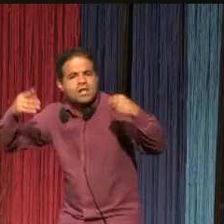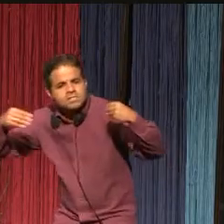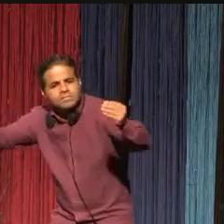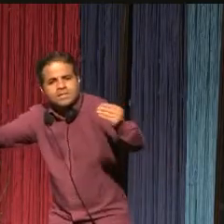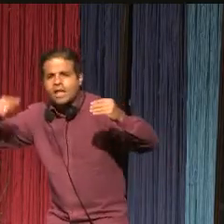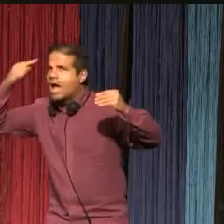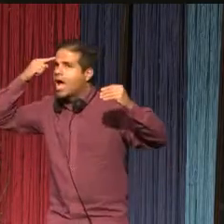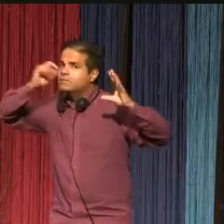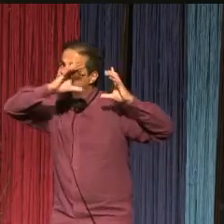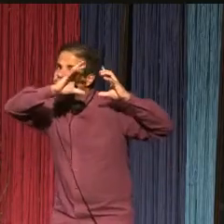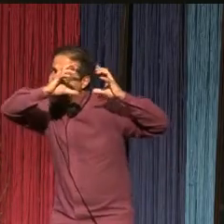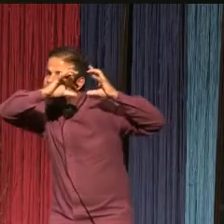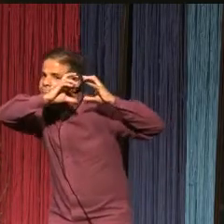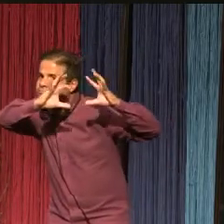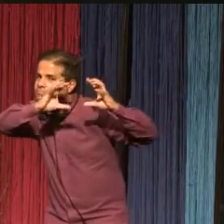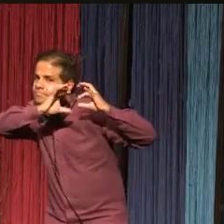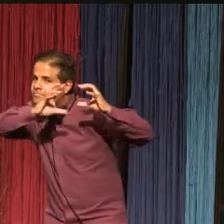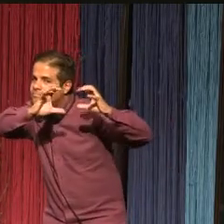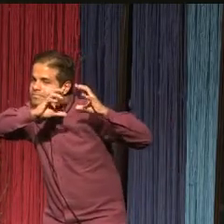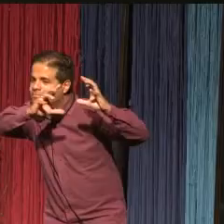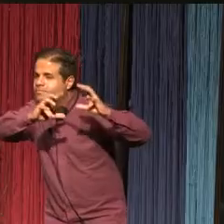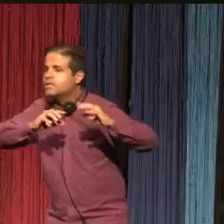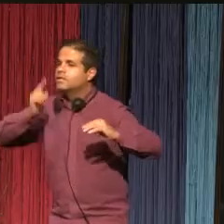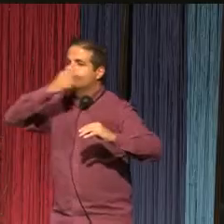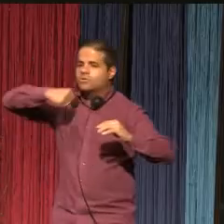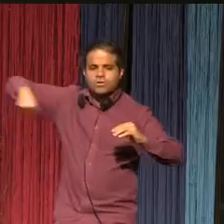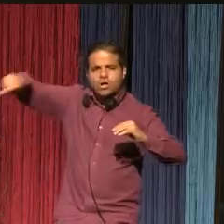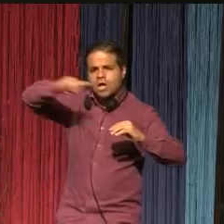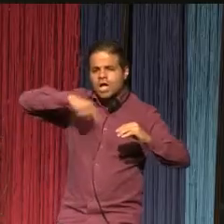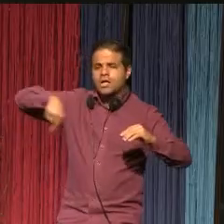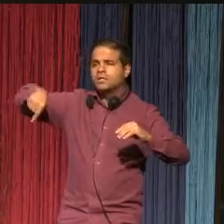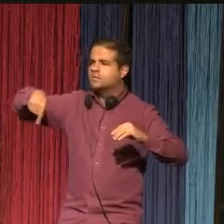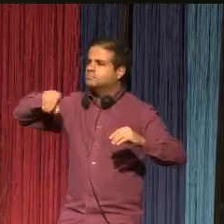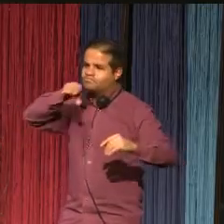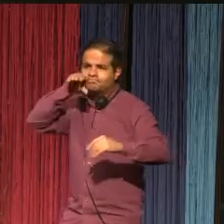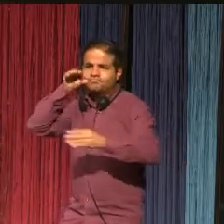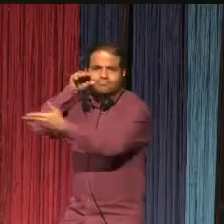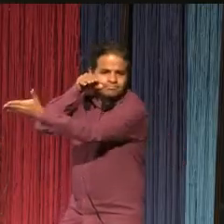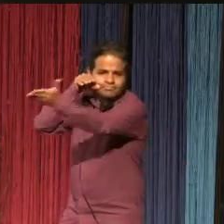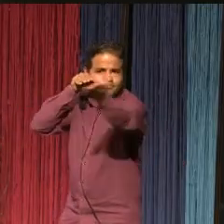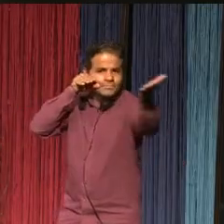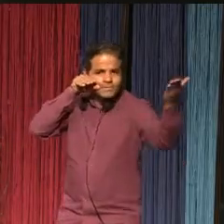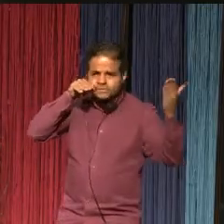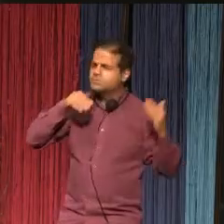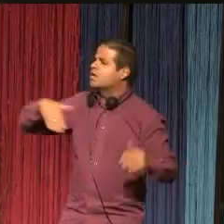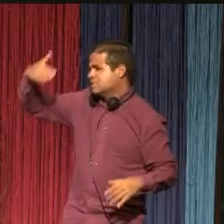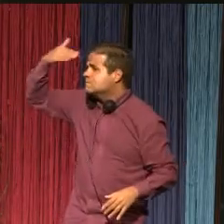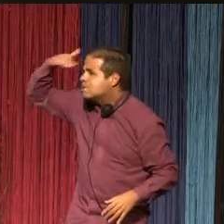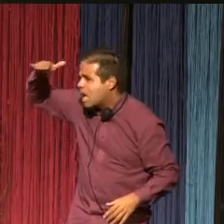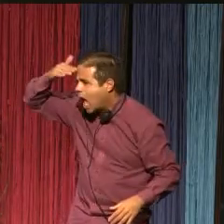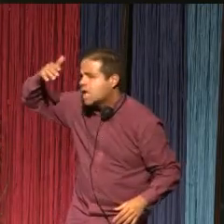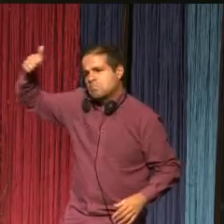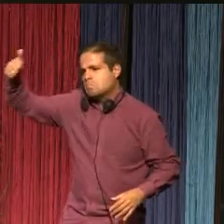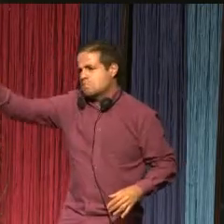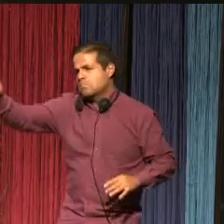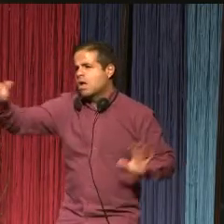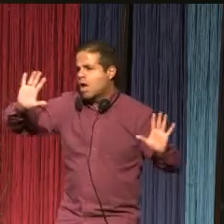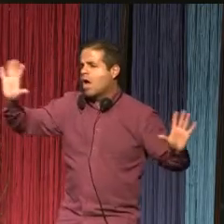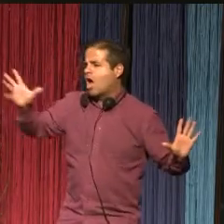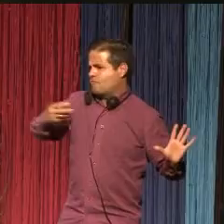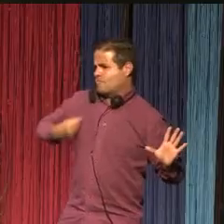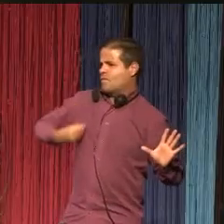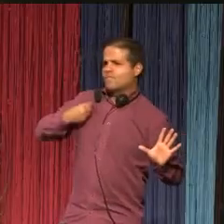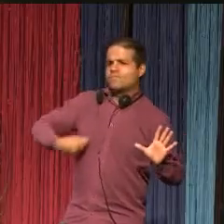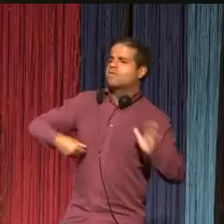flexibilidade cognitiva. Como adultos, a gente compreende.